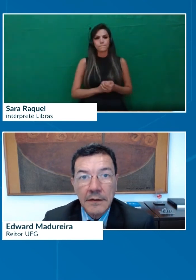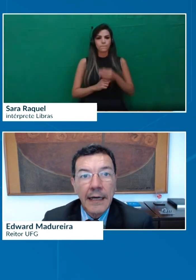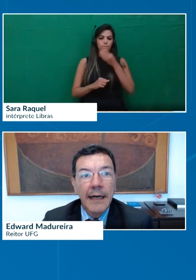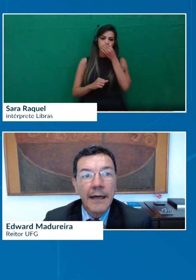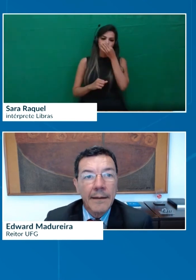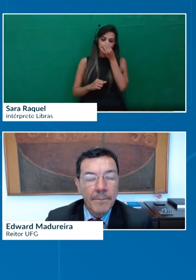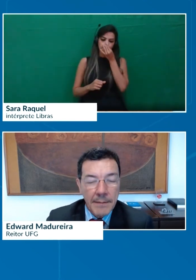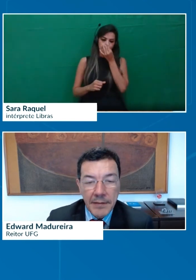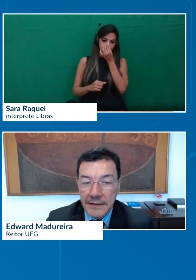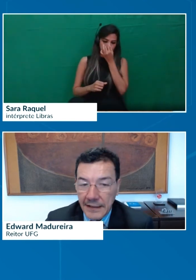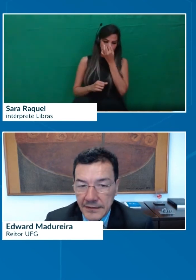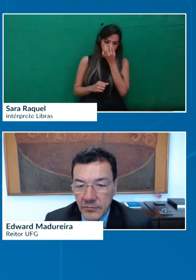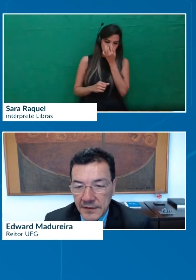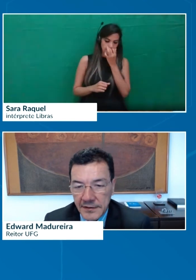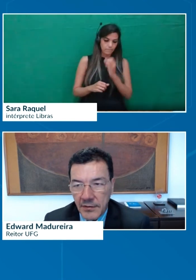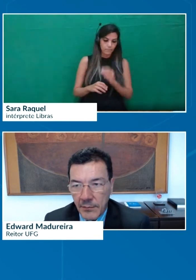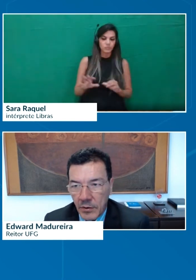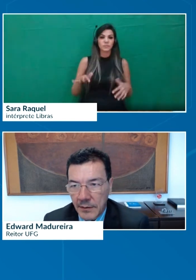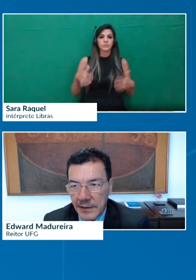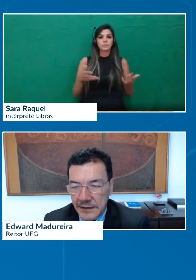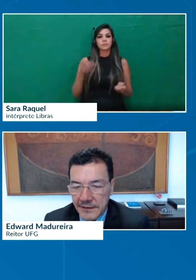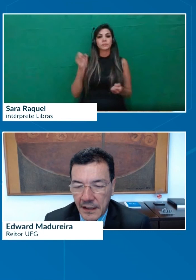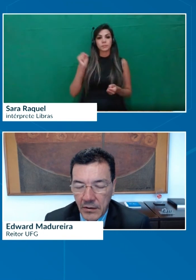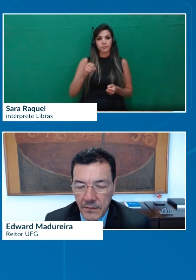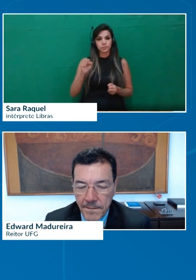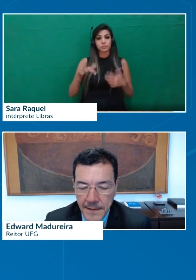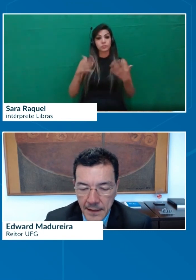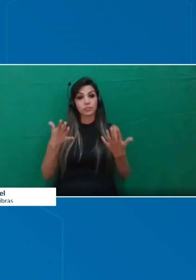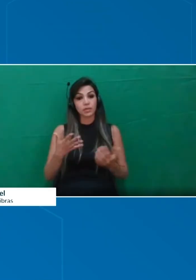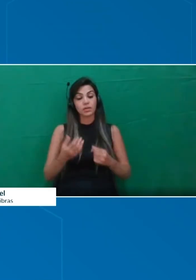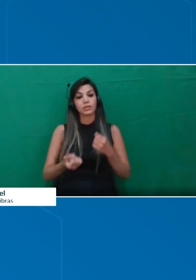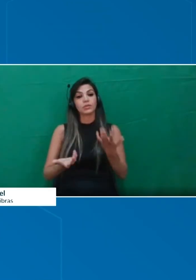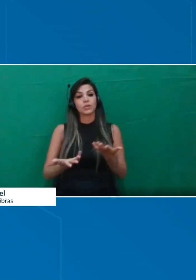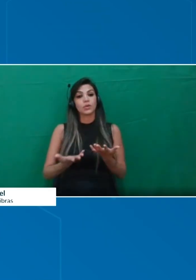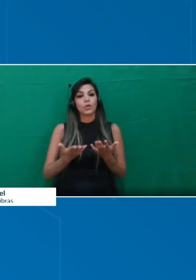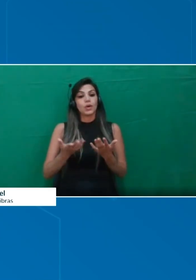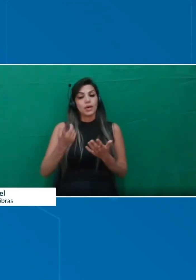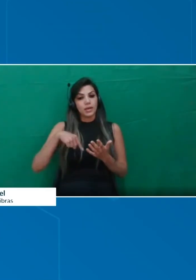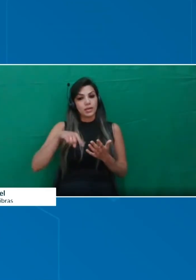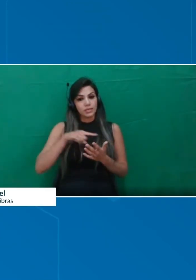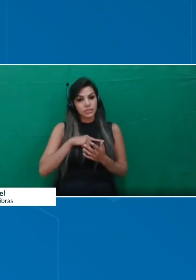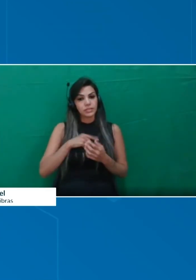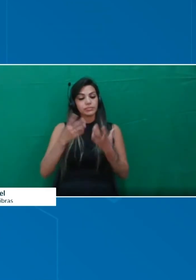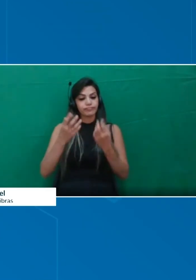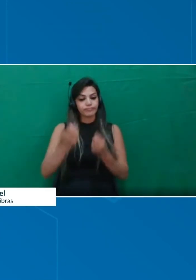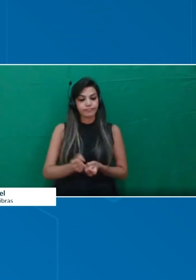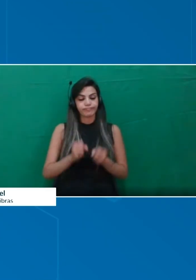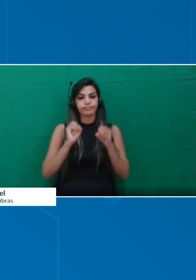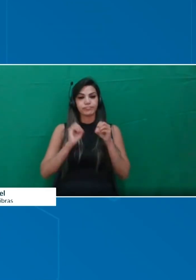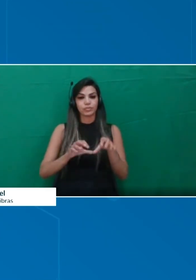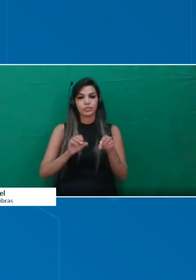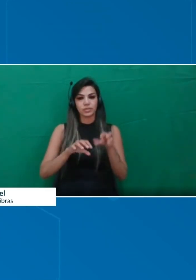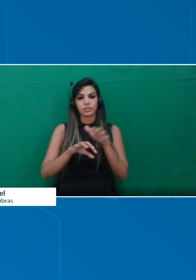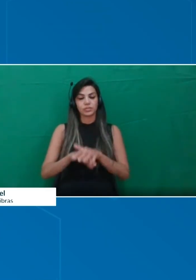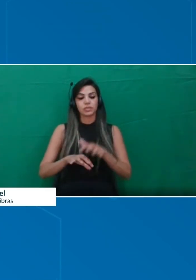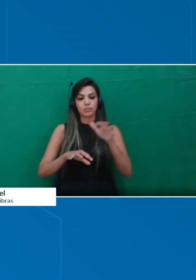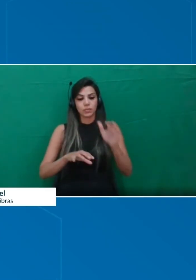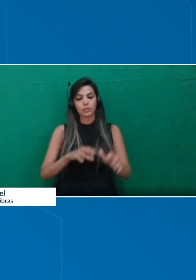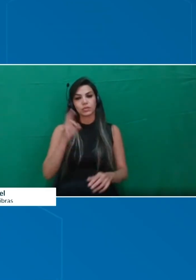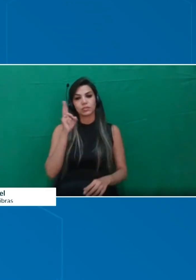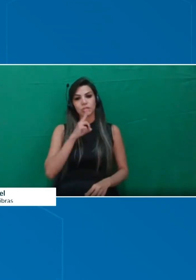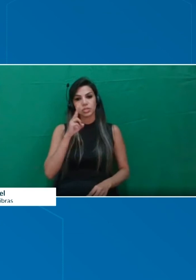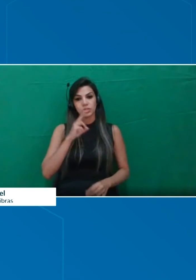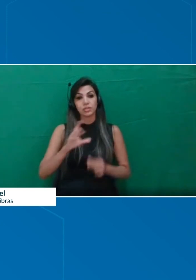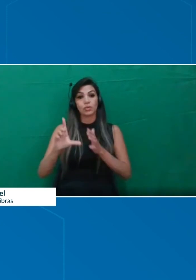Diante da implantação do ensino remoto emergencial, e diante daquele diagnóstico que eu fiz há pouco aqui